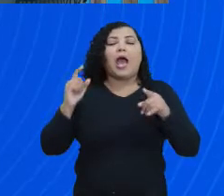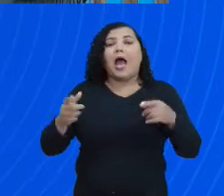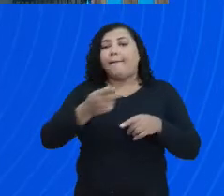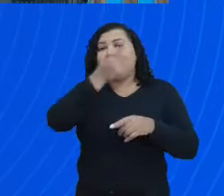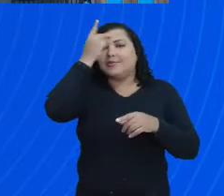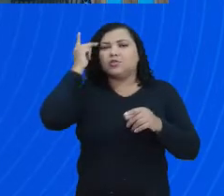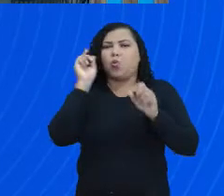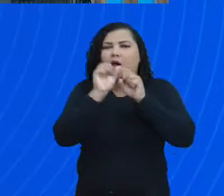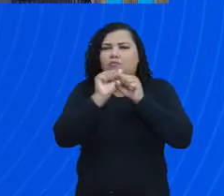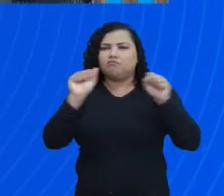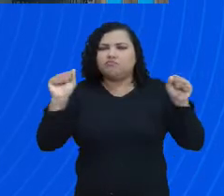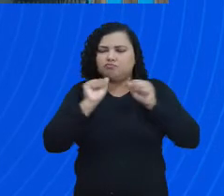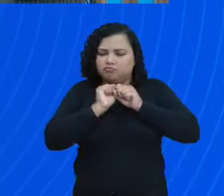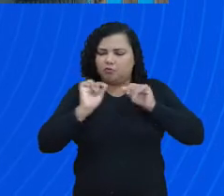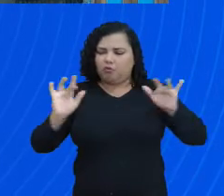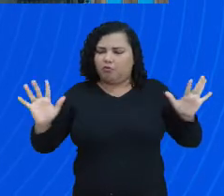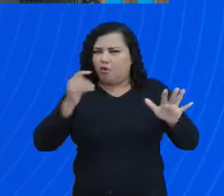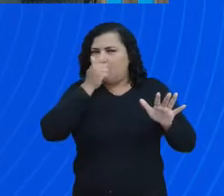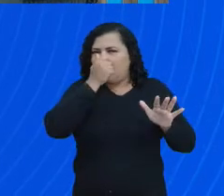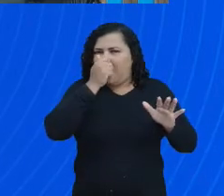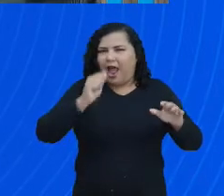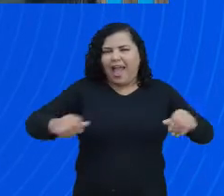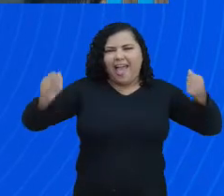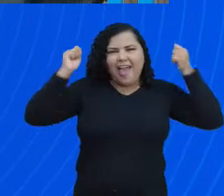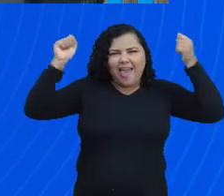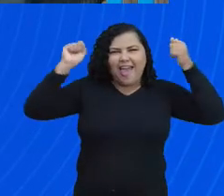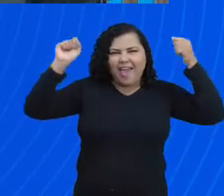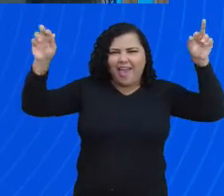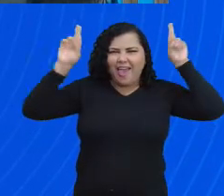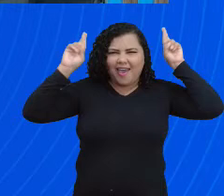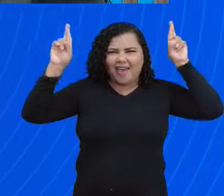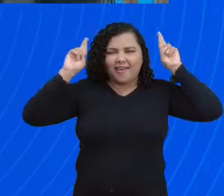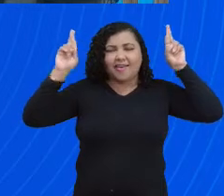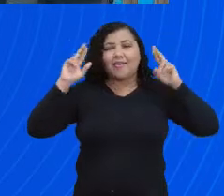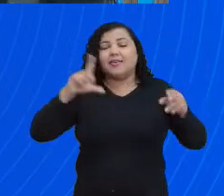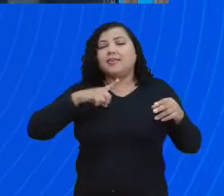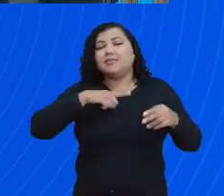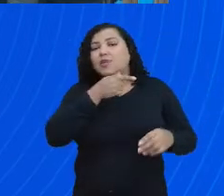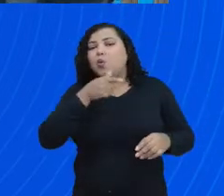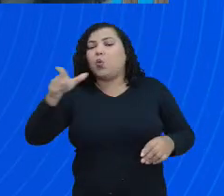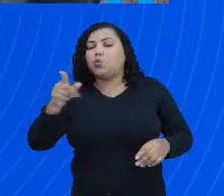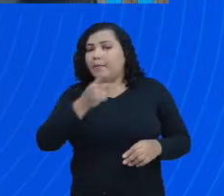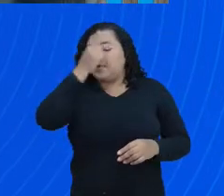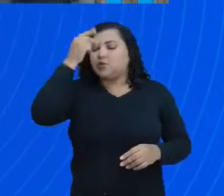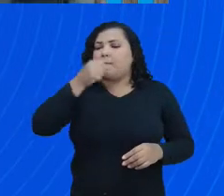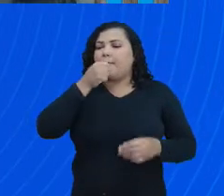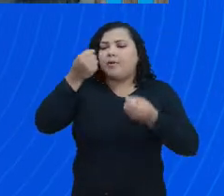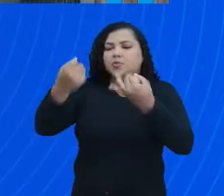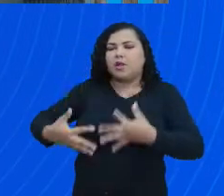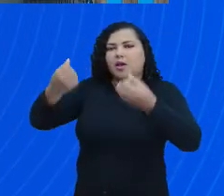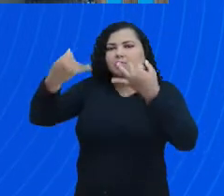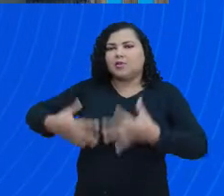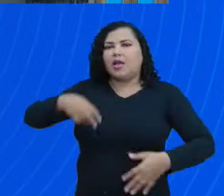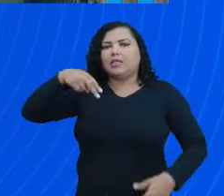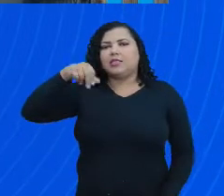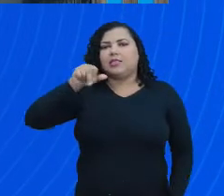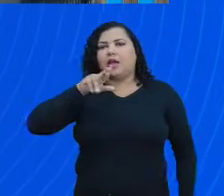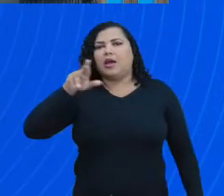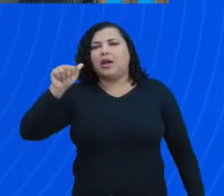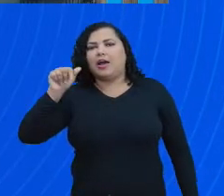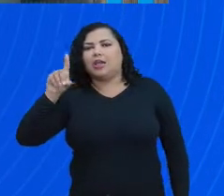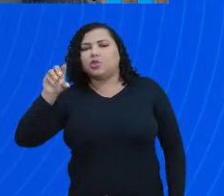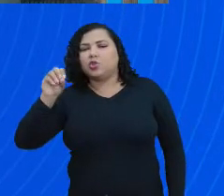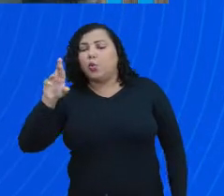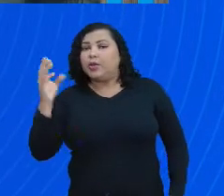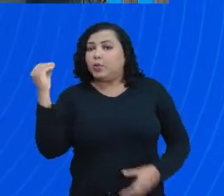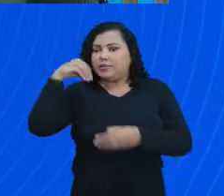tentam criar um ambiente que se assemelhe ao ambiente real, né? Natural, digamos assim,